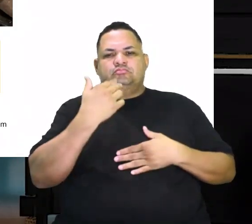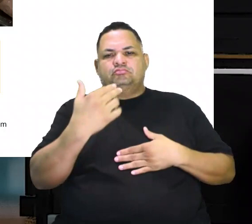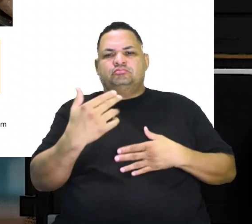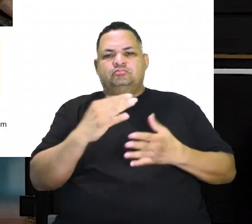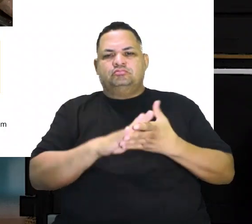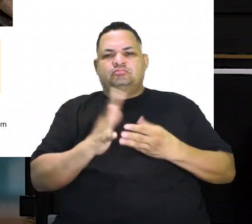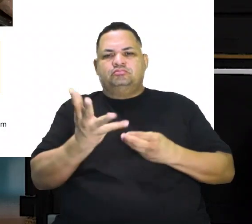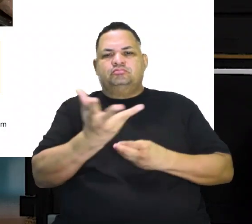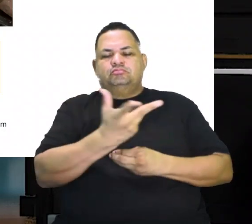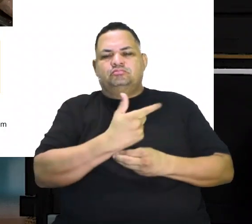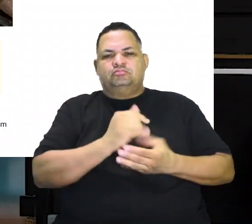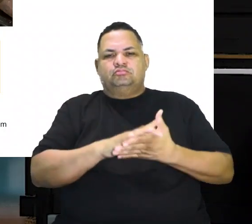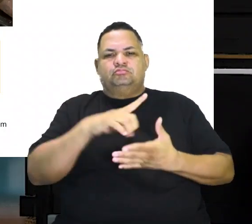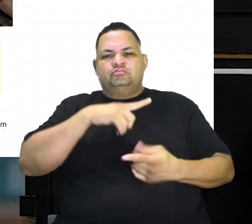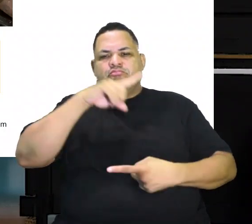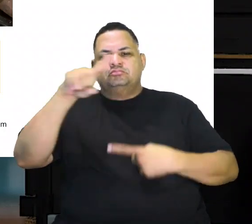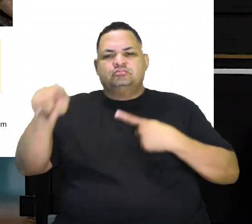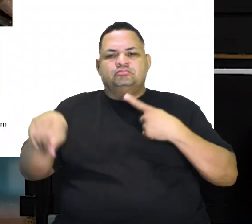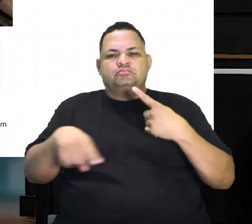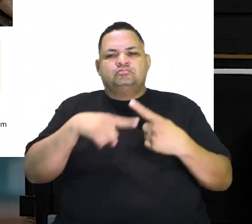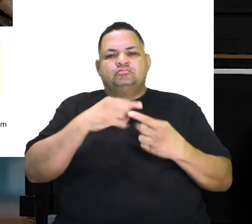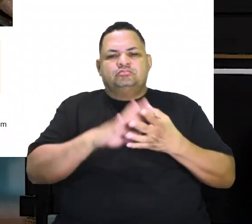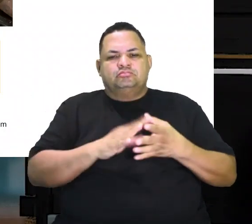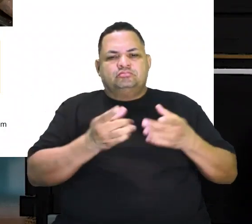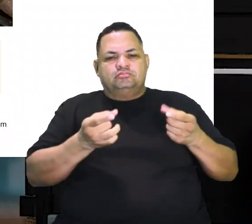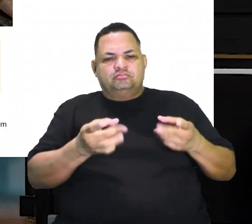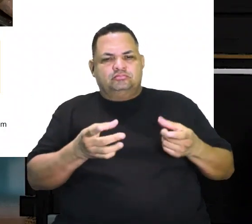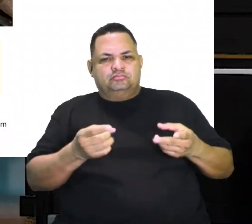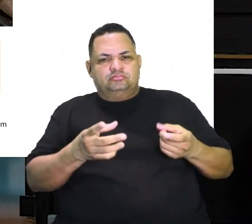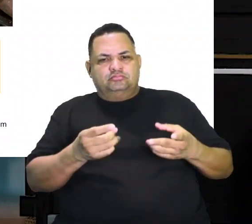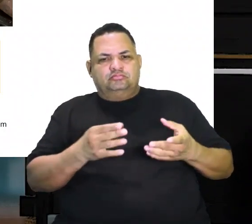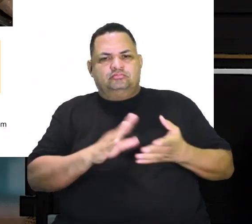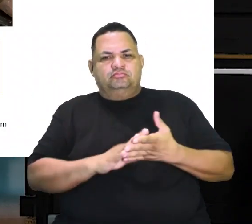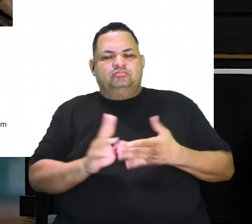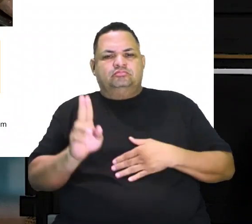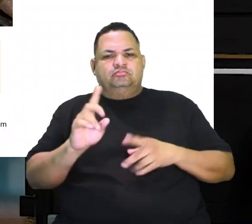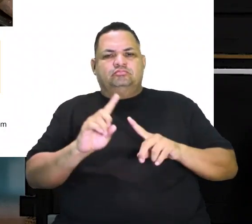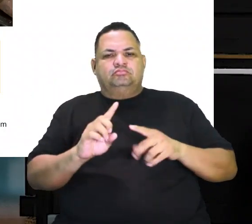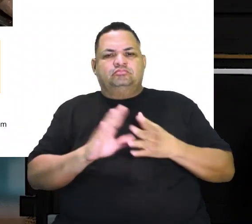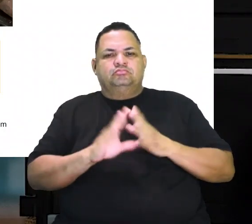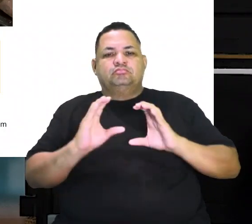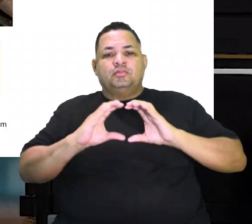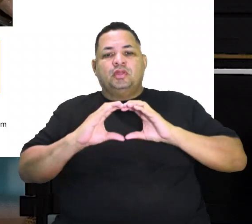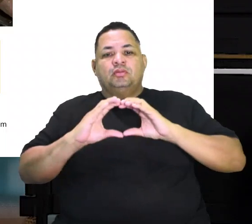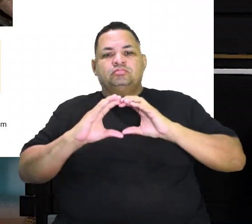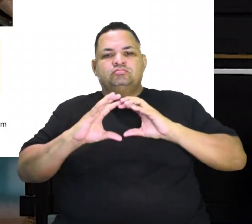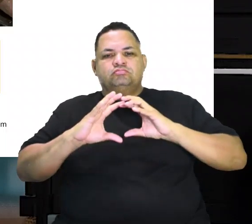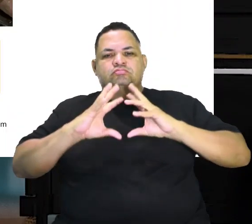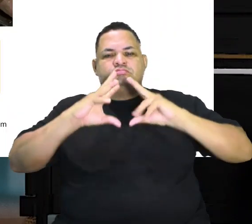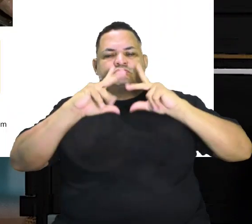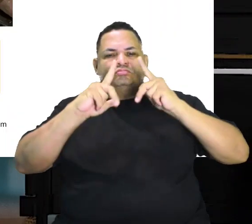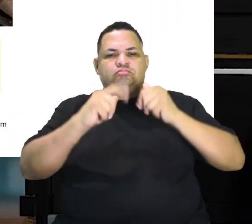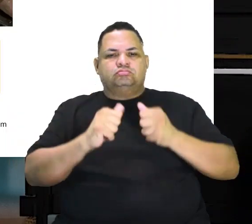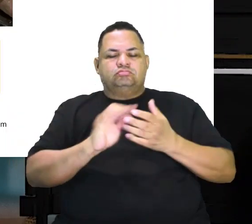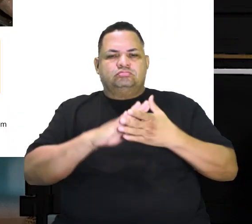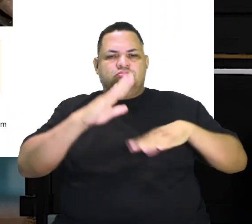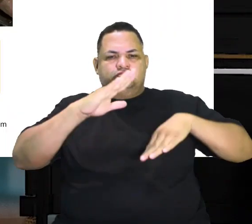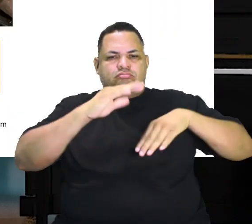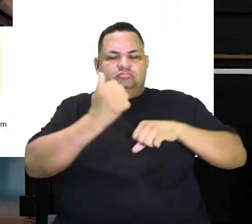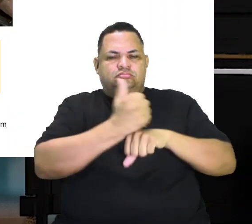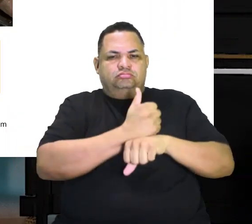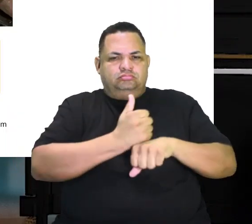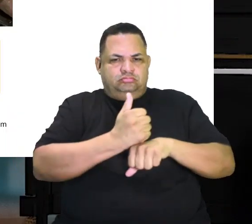fins utilitários, fins comercial ou, enfim, uma arte global no qual o